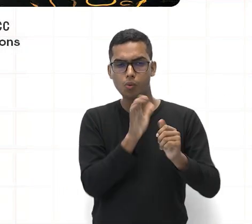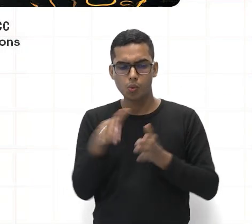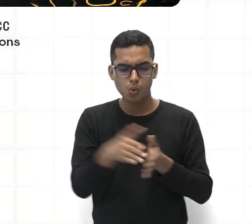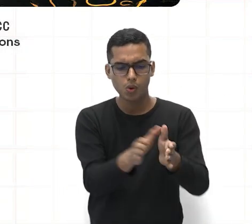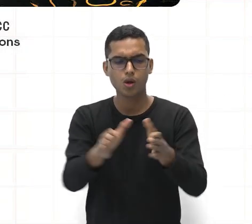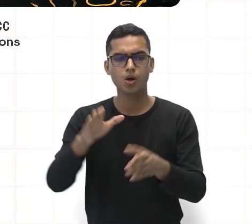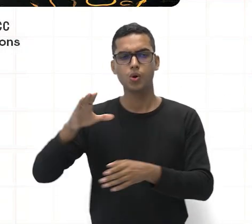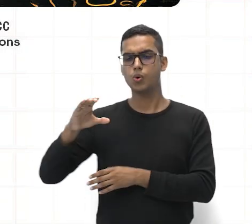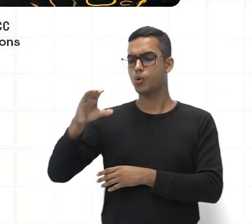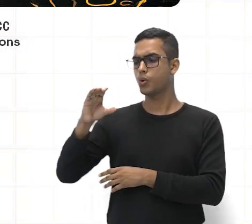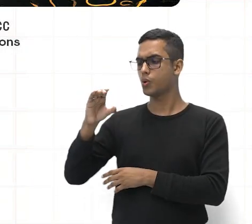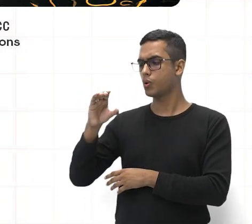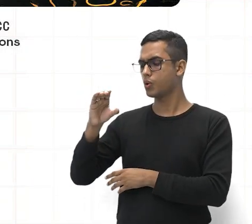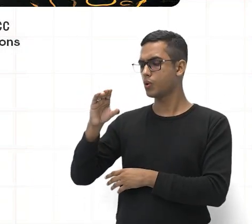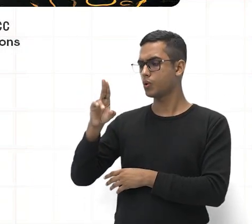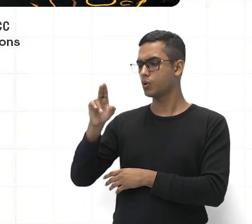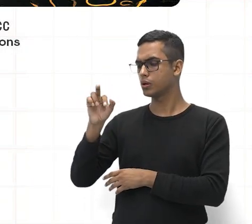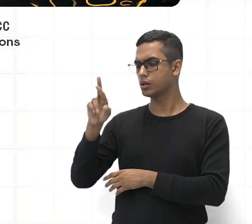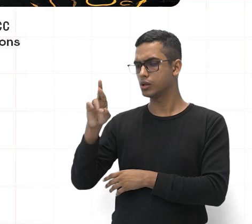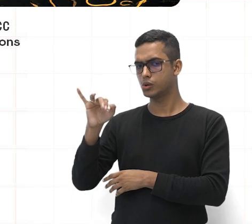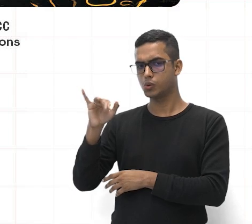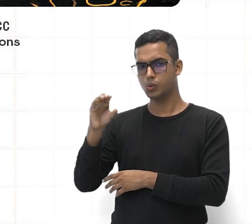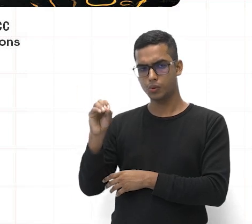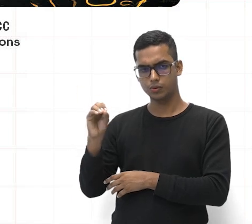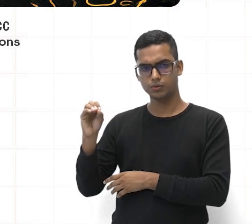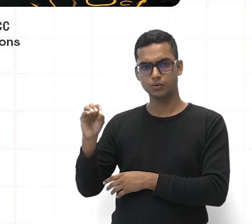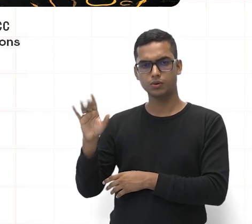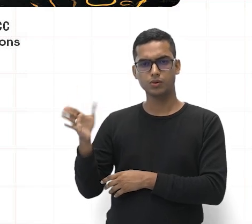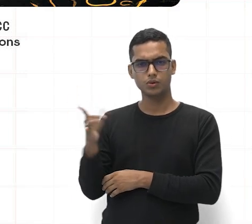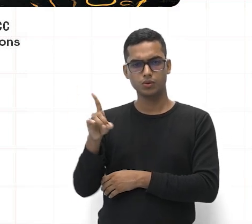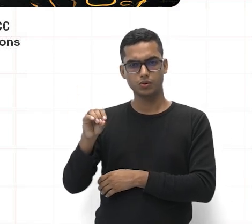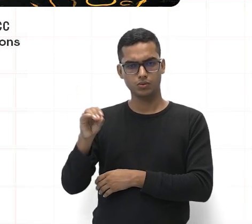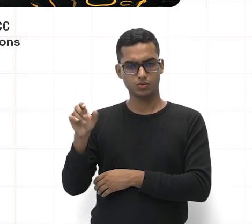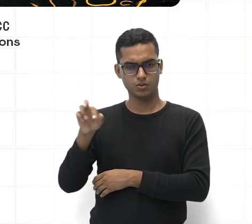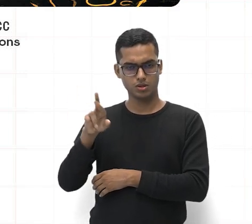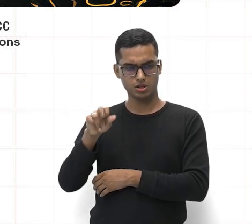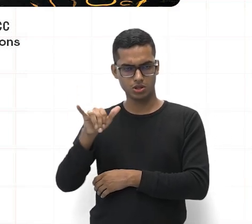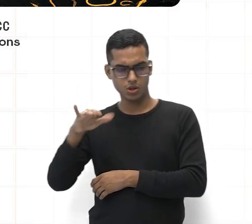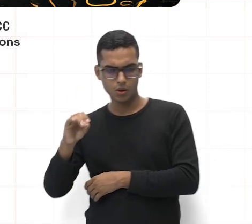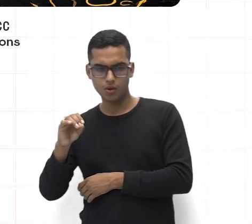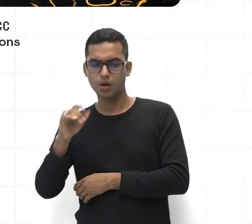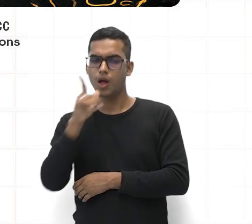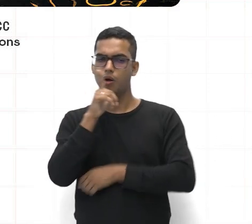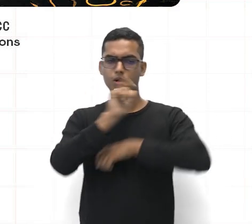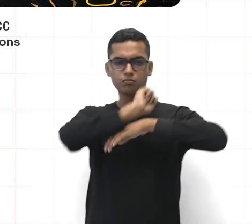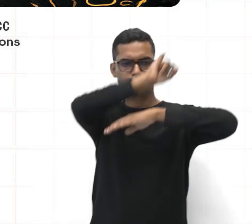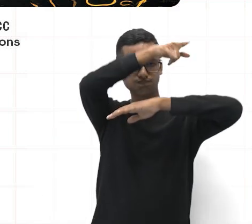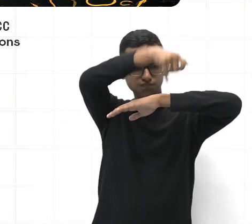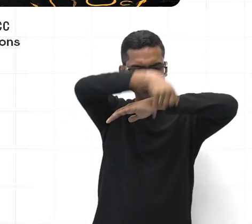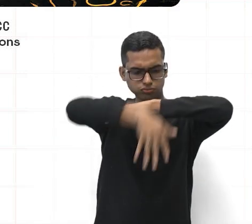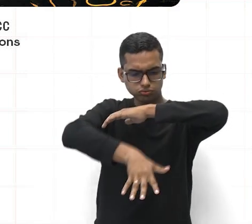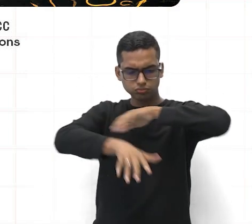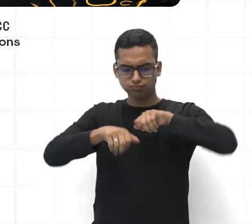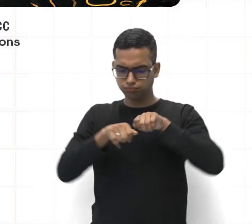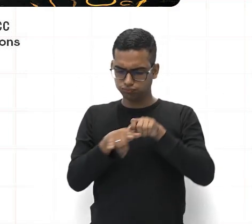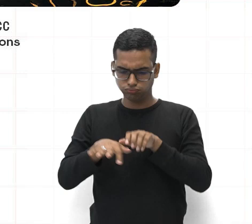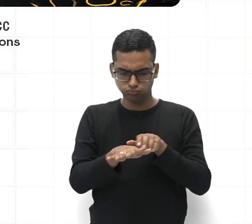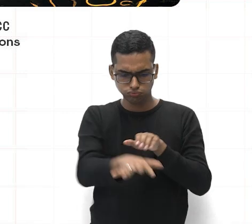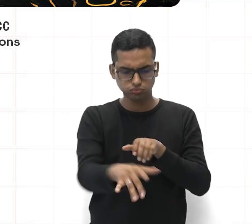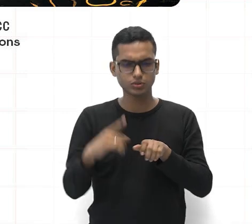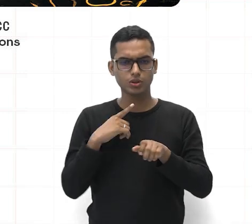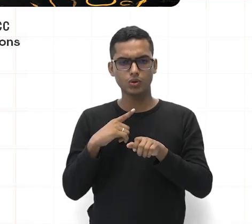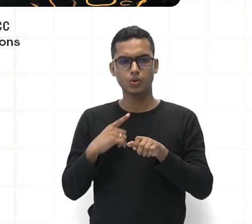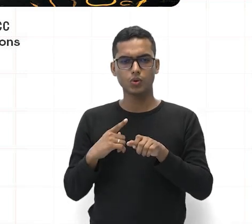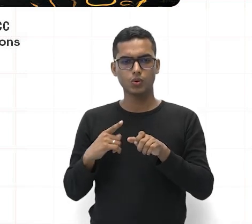o caminho que o rio percorre, né, desde sua nascente até a sua foz. E aí as